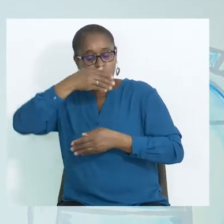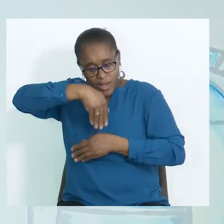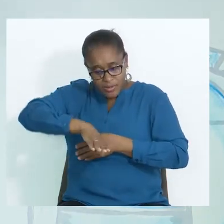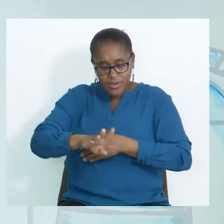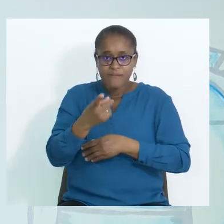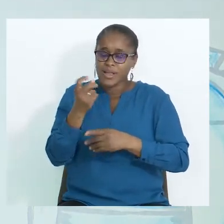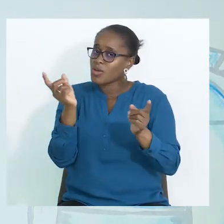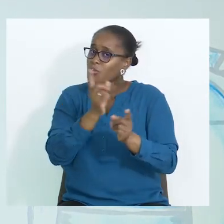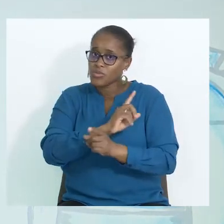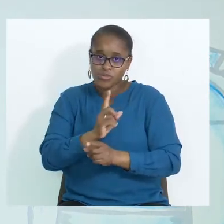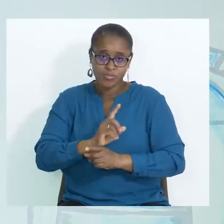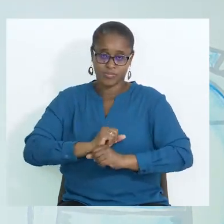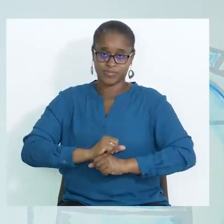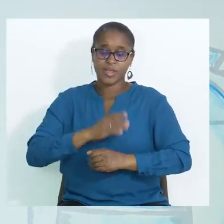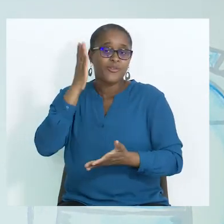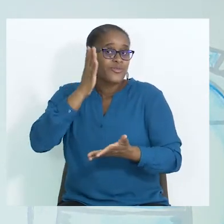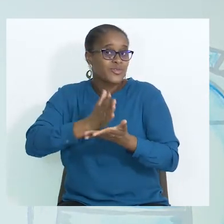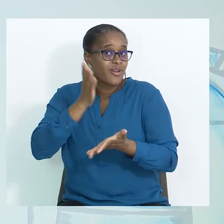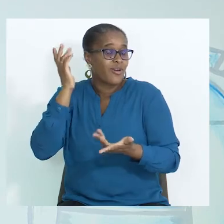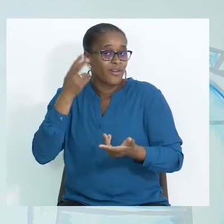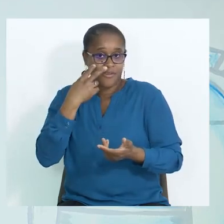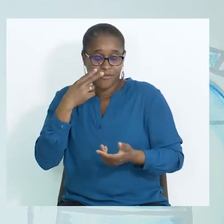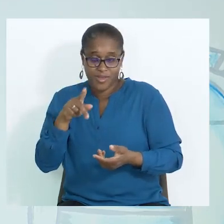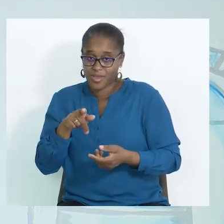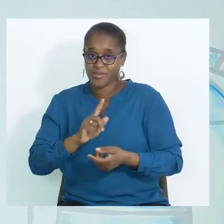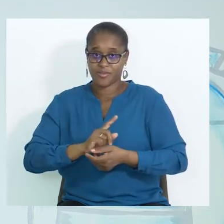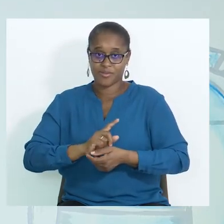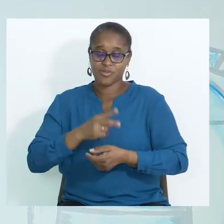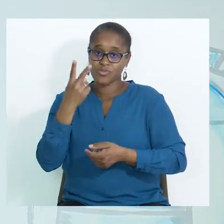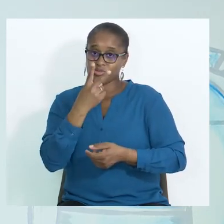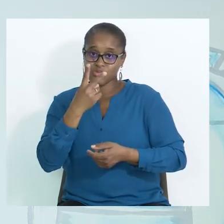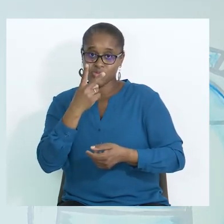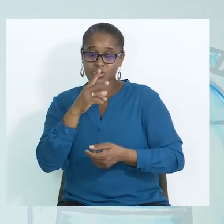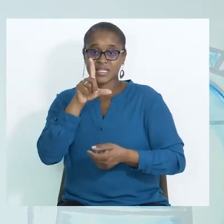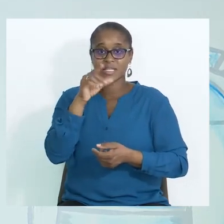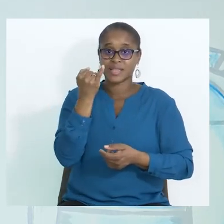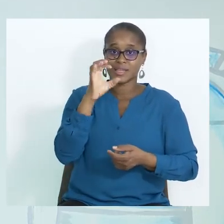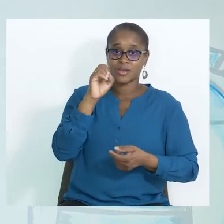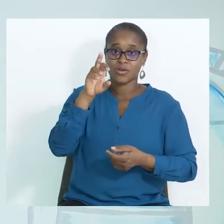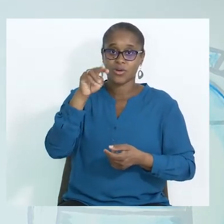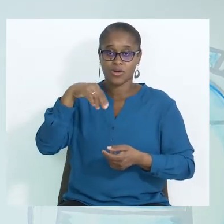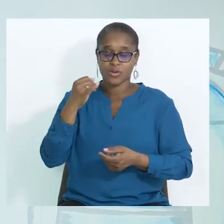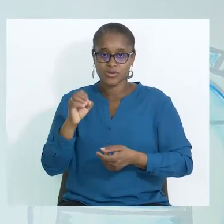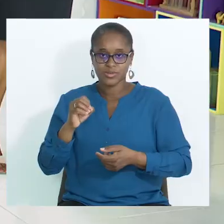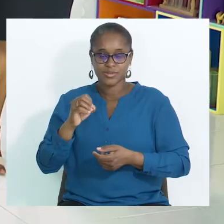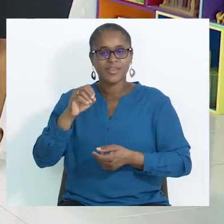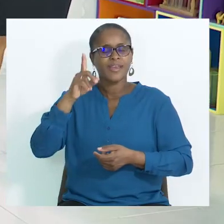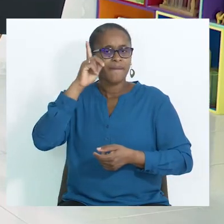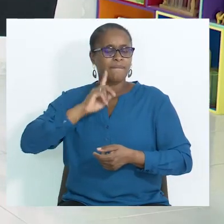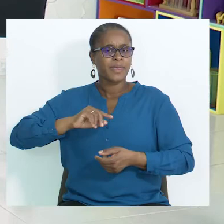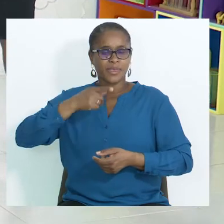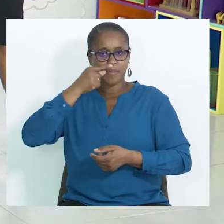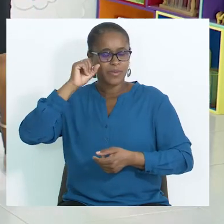não falta nenhum só não se vêm os dois ele córneos